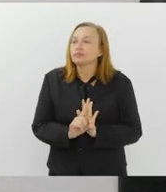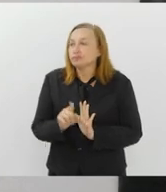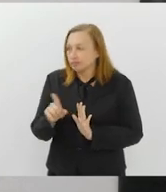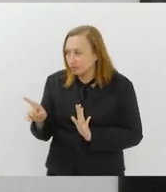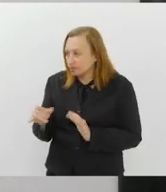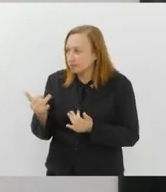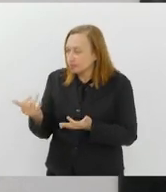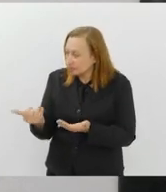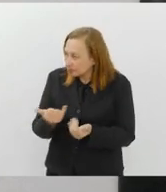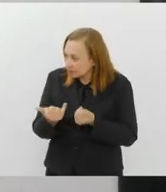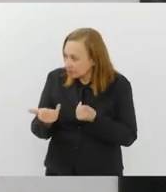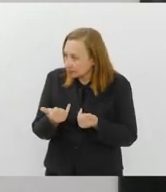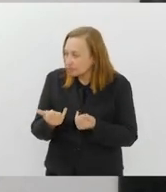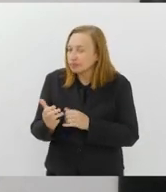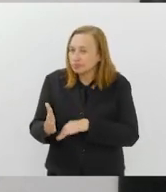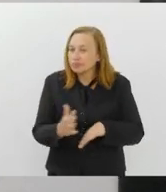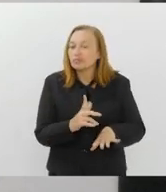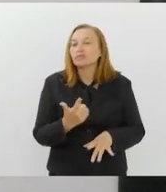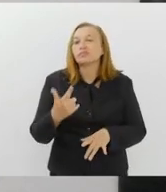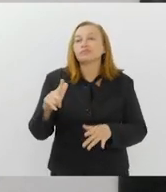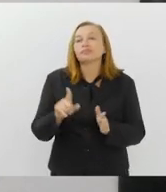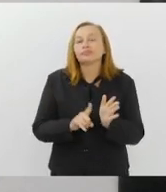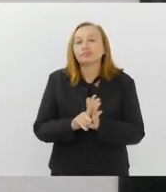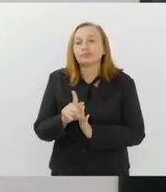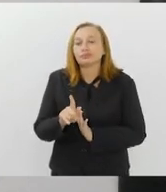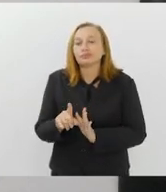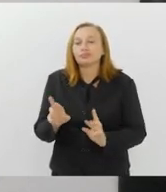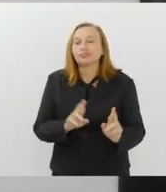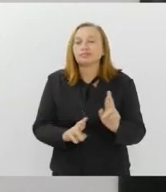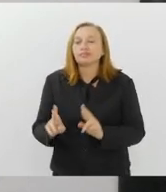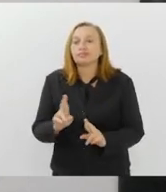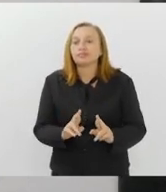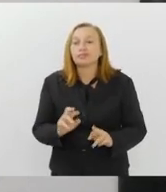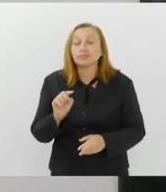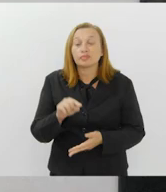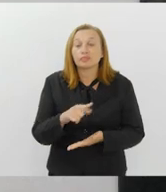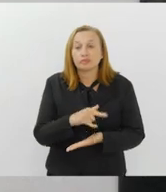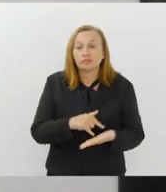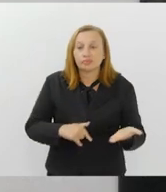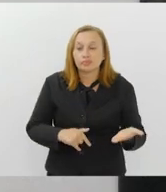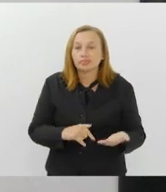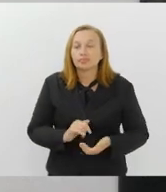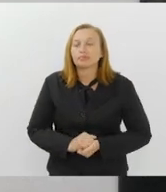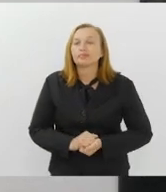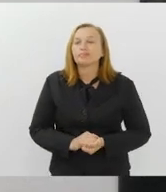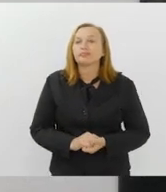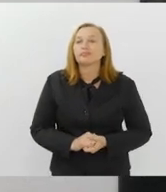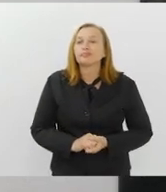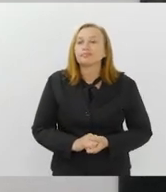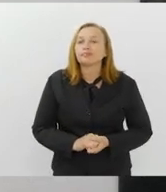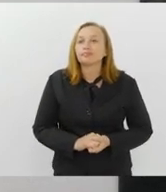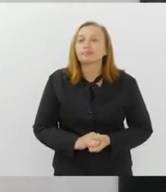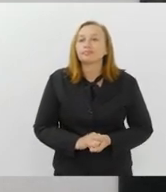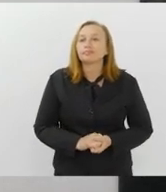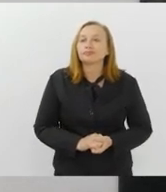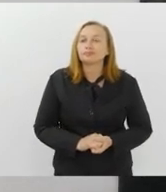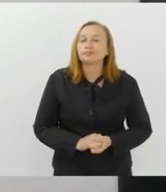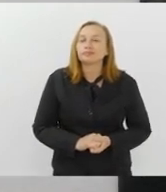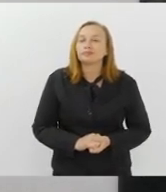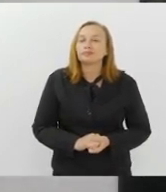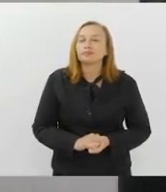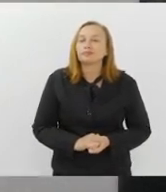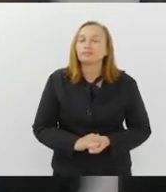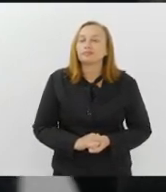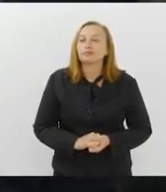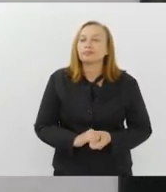dados. Outra pergunta que eu tenho, em relação a esse mesmo documento, está na página 12,